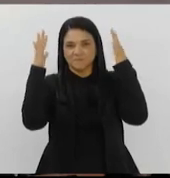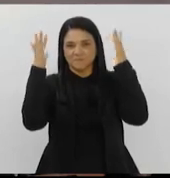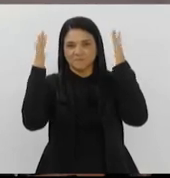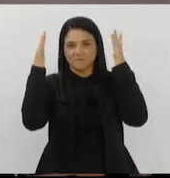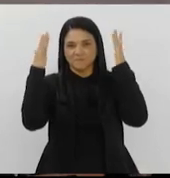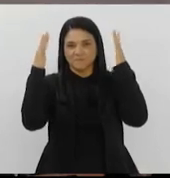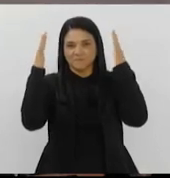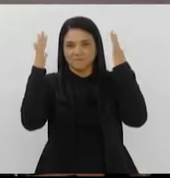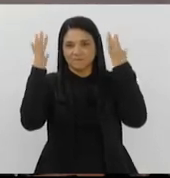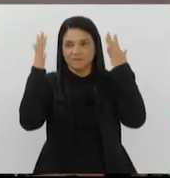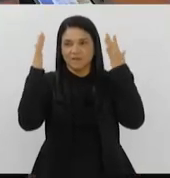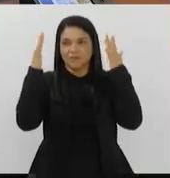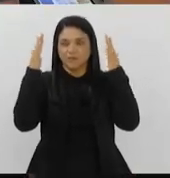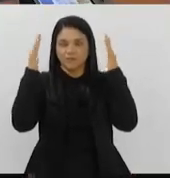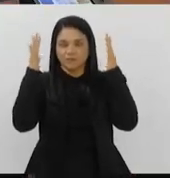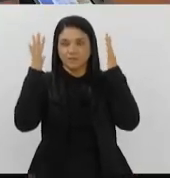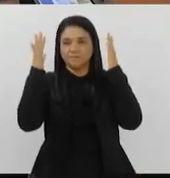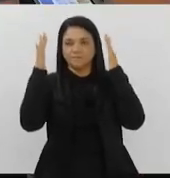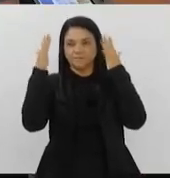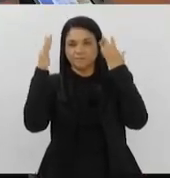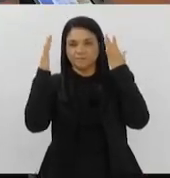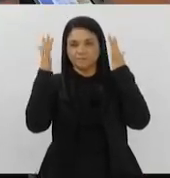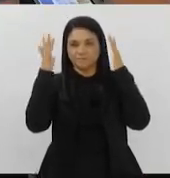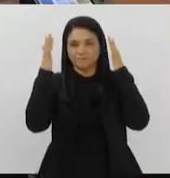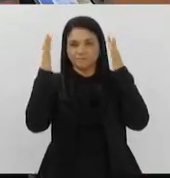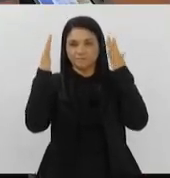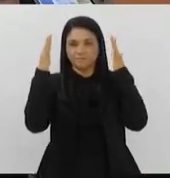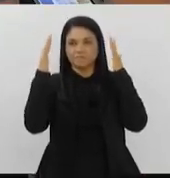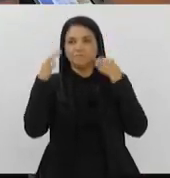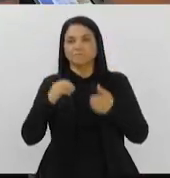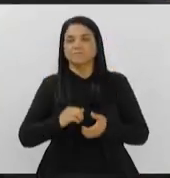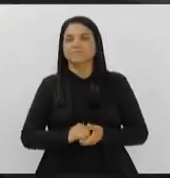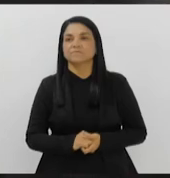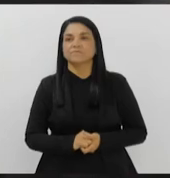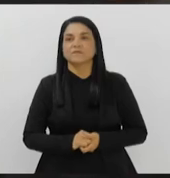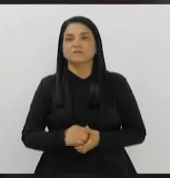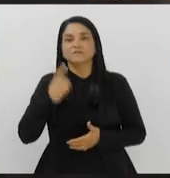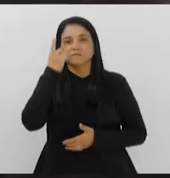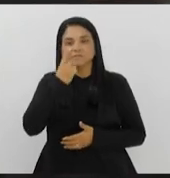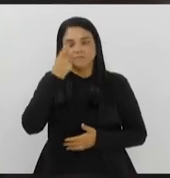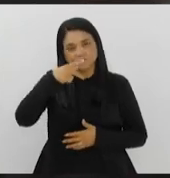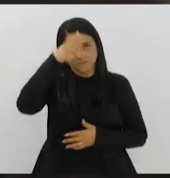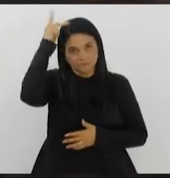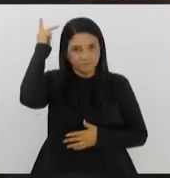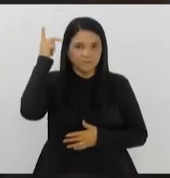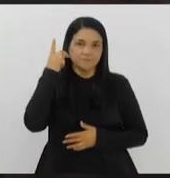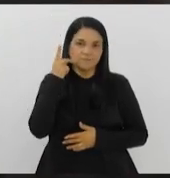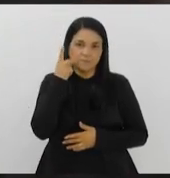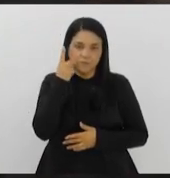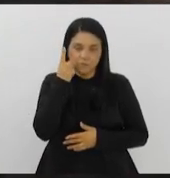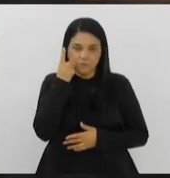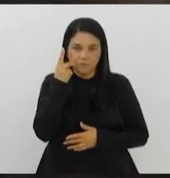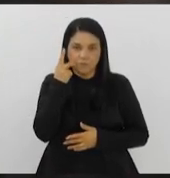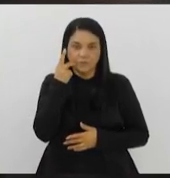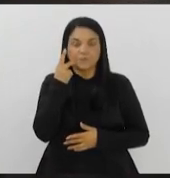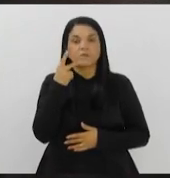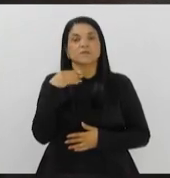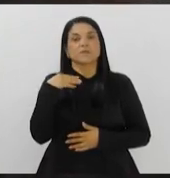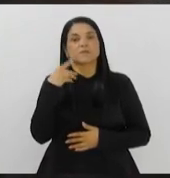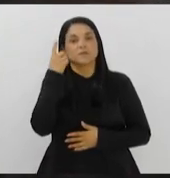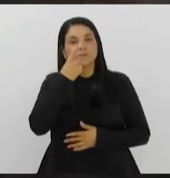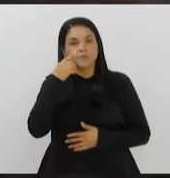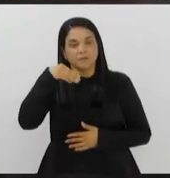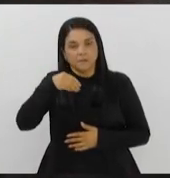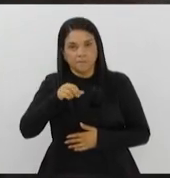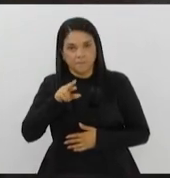Está fechado. Ei, está aberto. Está aberto, mas fechado. Deputado Luiz Paulo, deputada Marta, primeiramente